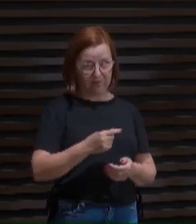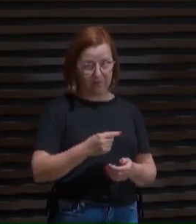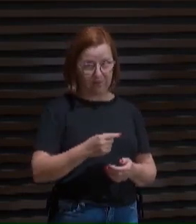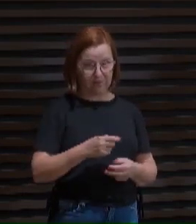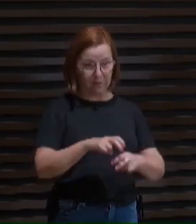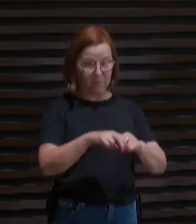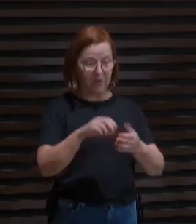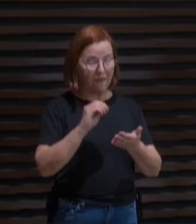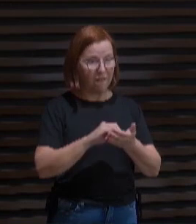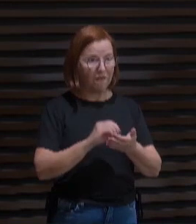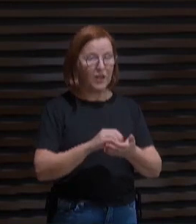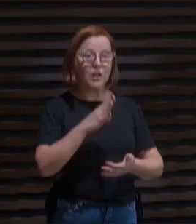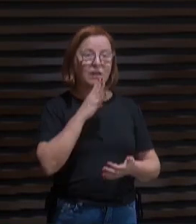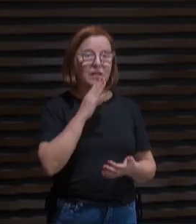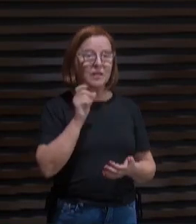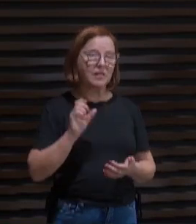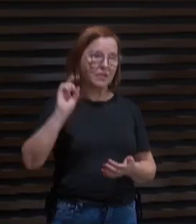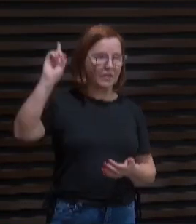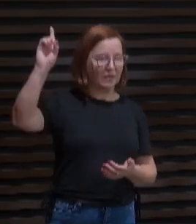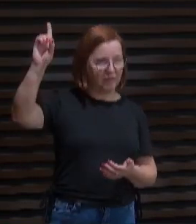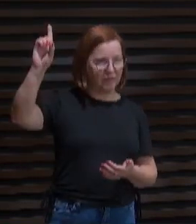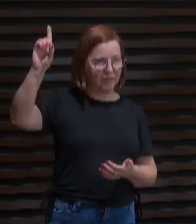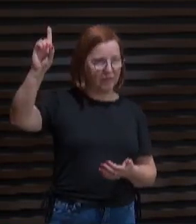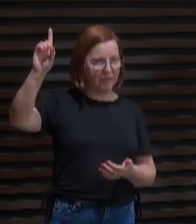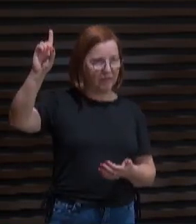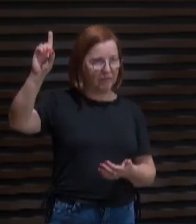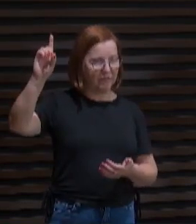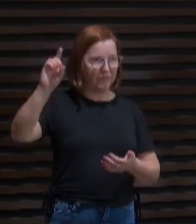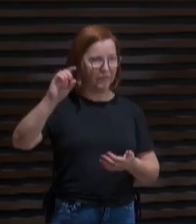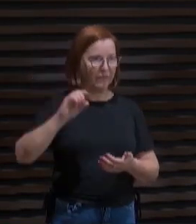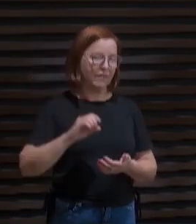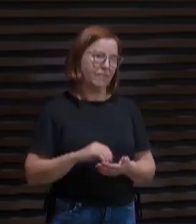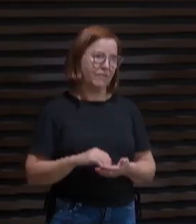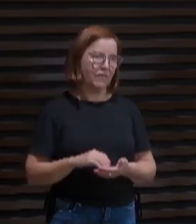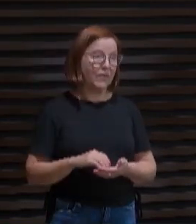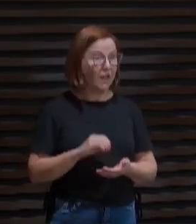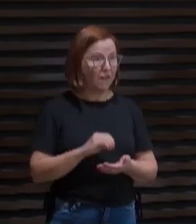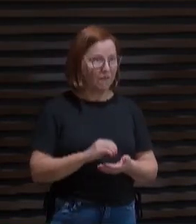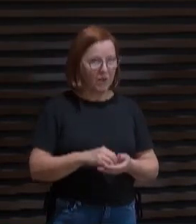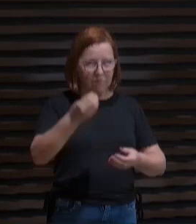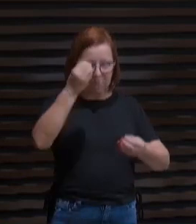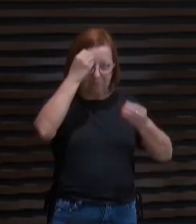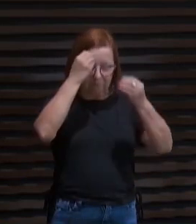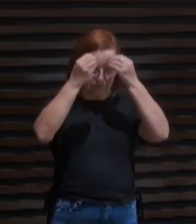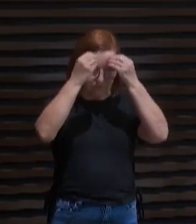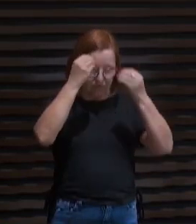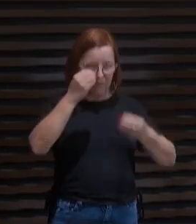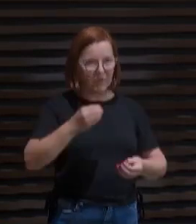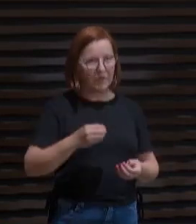conhecimento da palavra, por falta de armazenar a palavra no nosso coração, nós não sabemos o